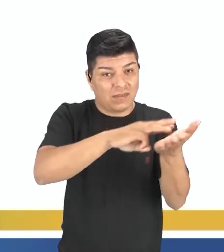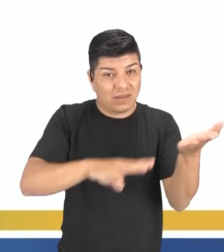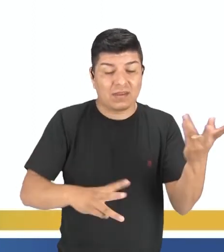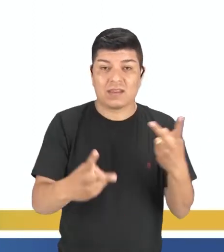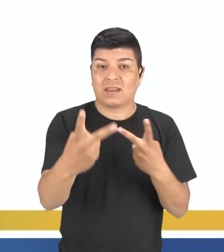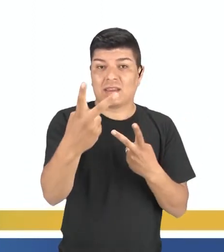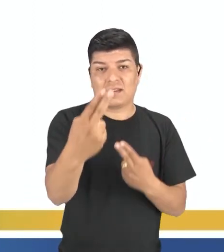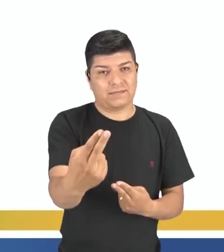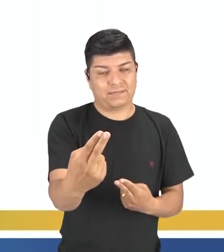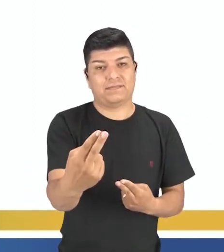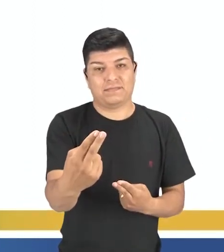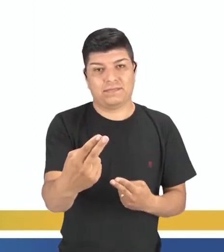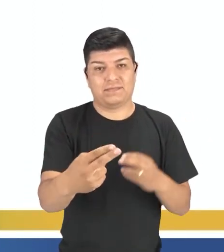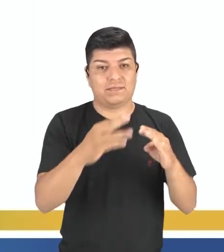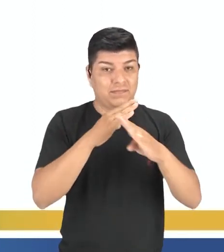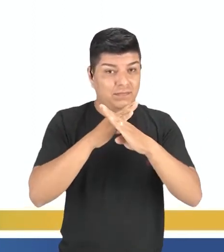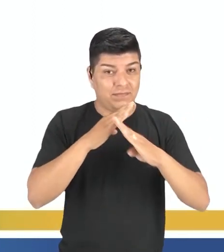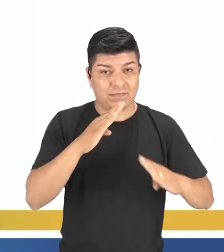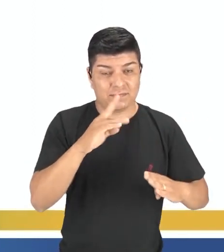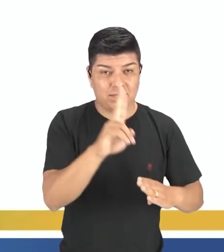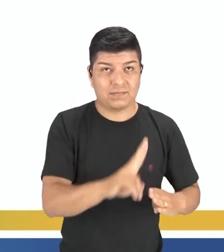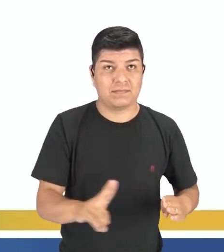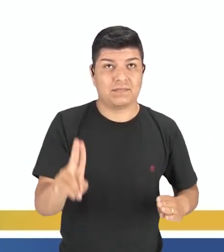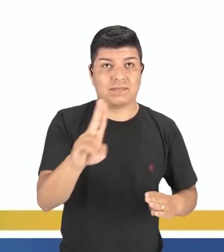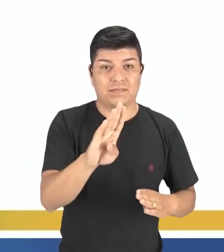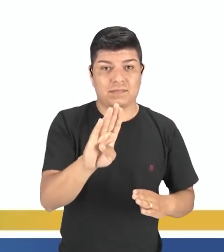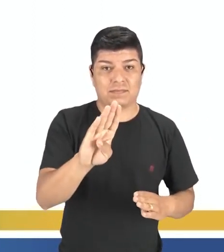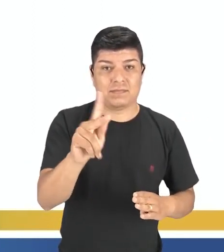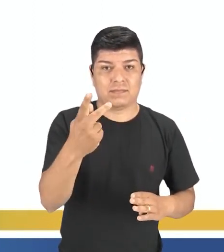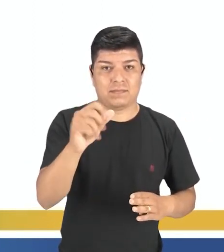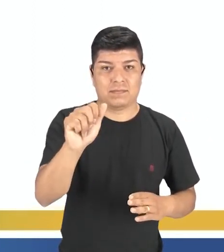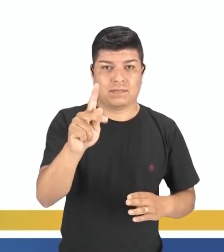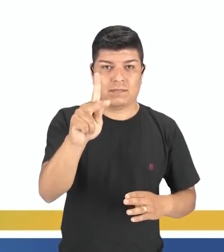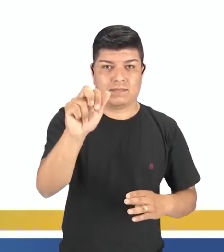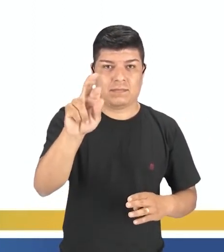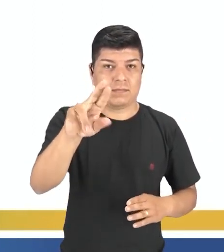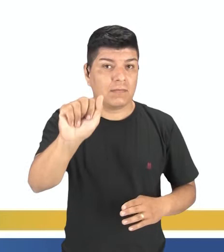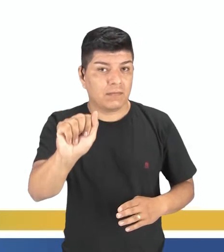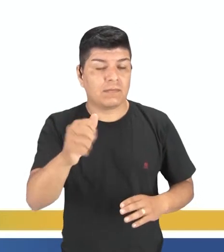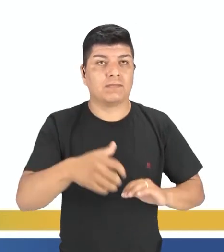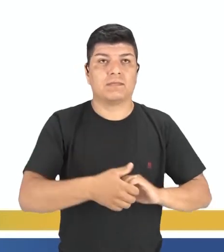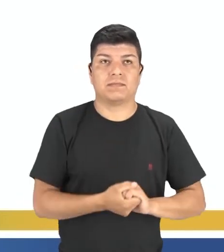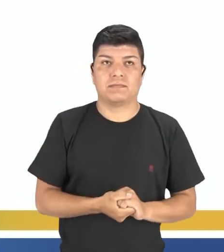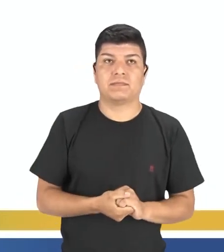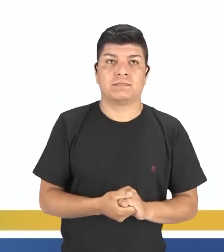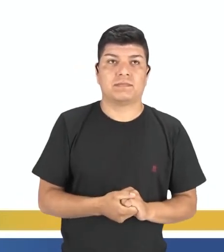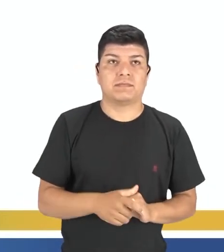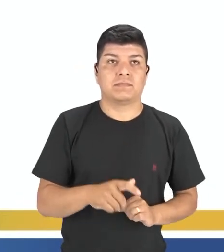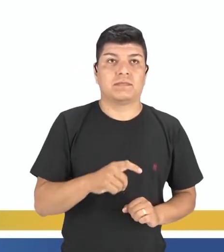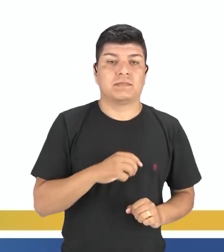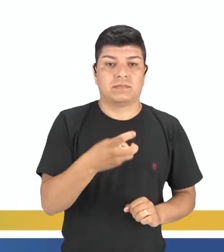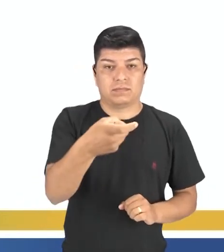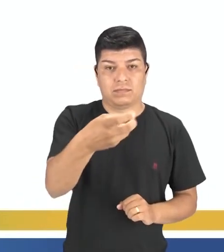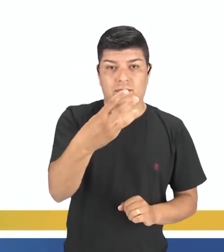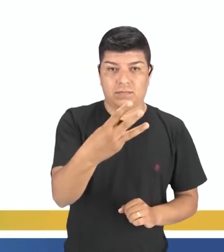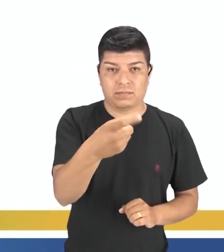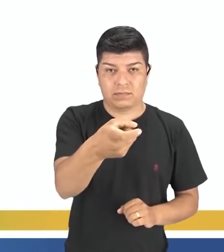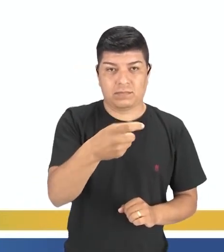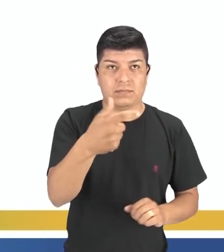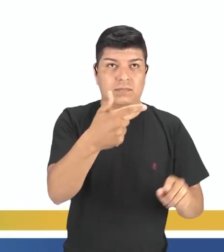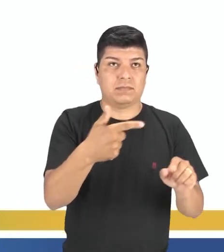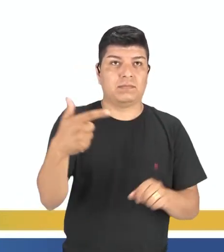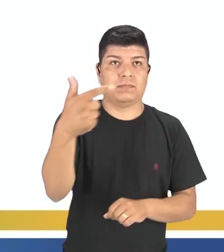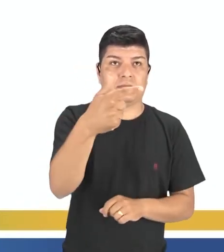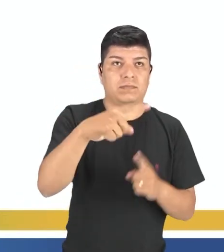da equação de segundo grau. Vamos utilizar Bhaskara, certo? Então, por Bhaskara, pegando a equação 3x²